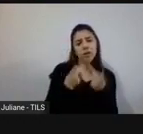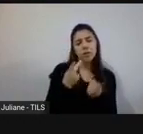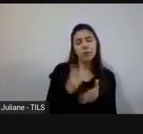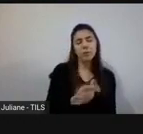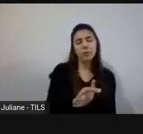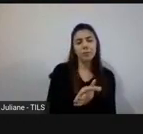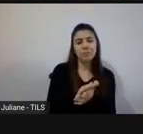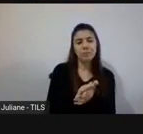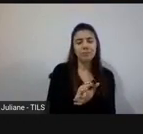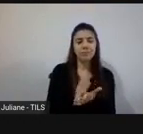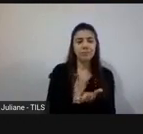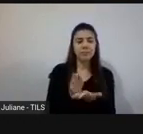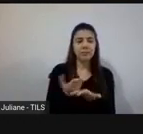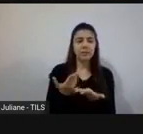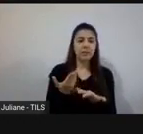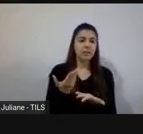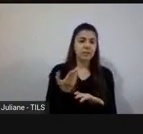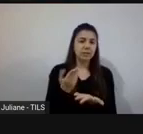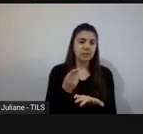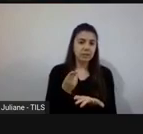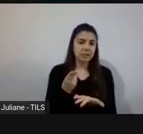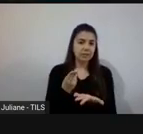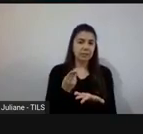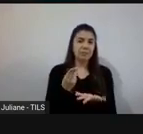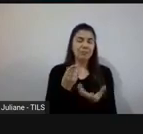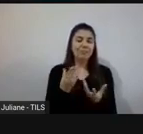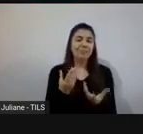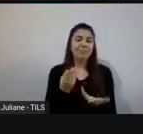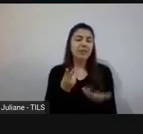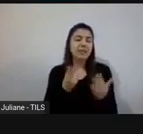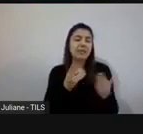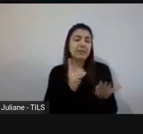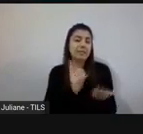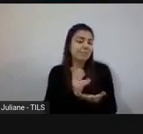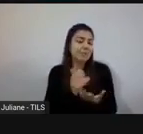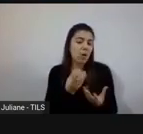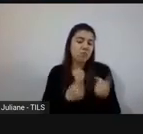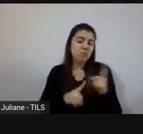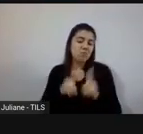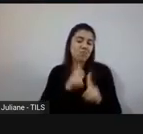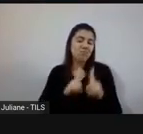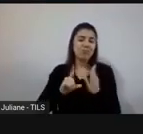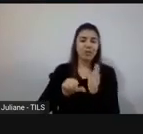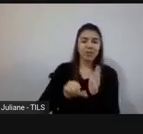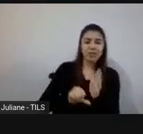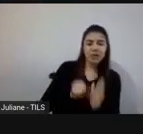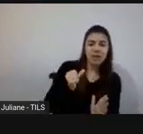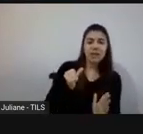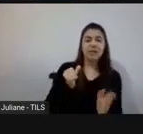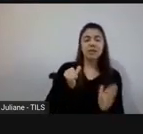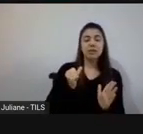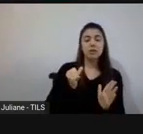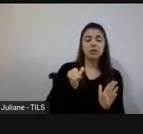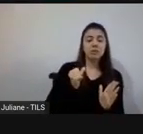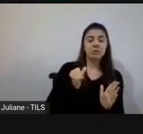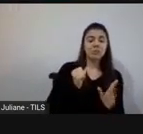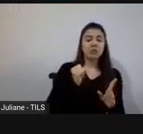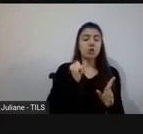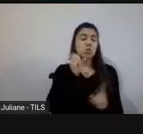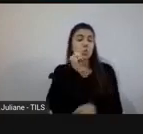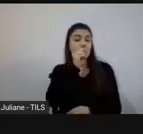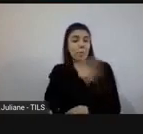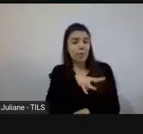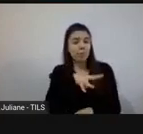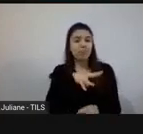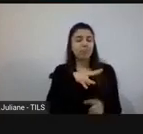muitas vezes, o abuso acontecer dentro de casa, ou muitas vezes acontecer em ambientes que não... Que a